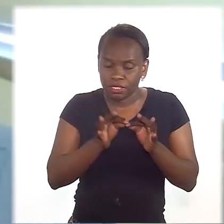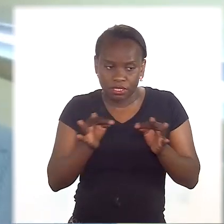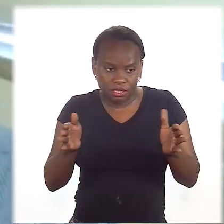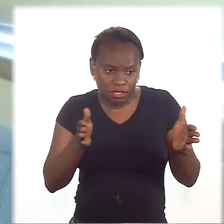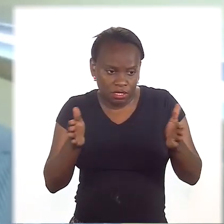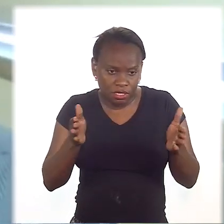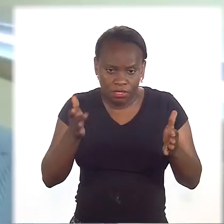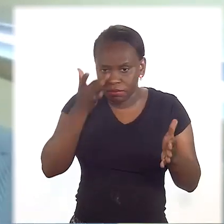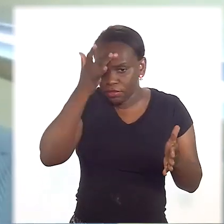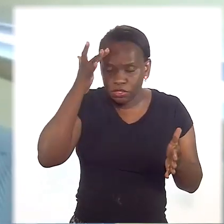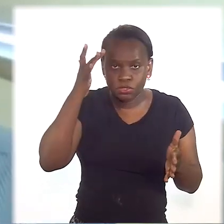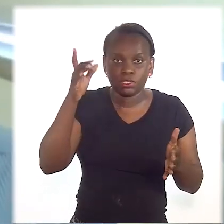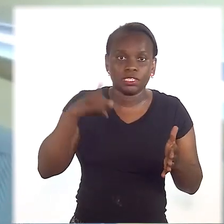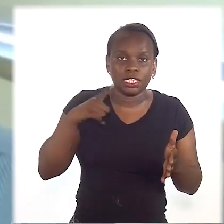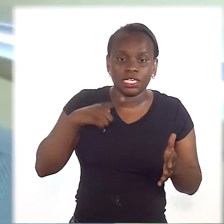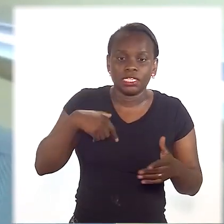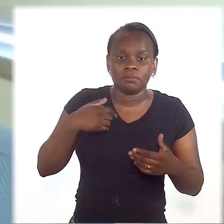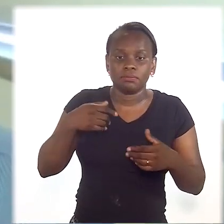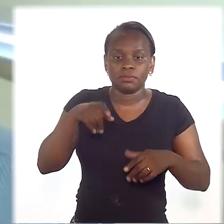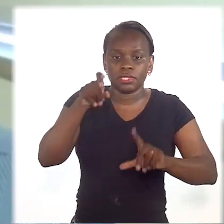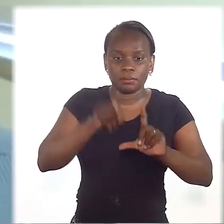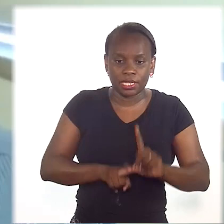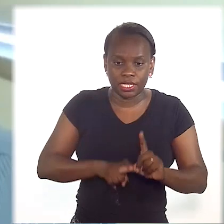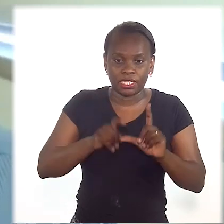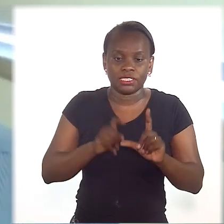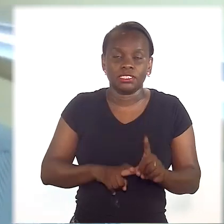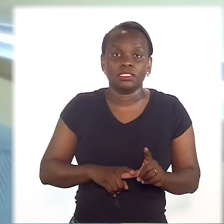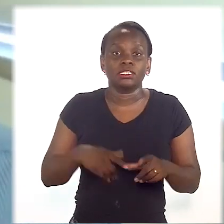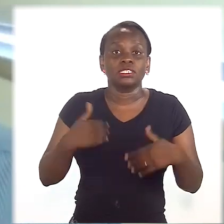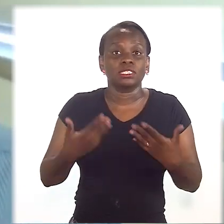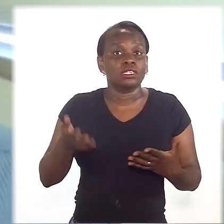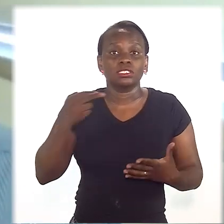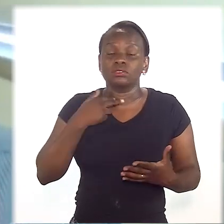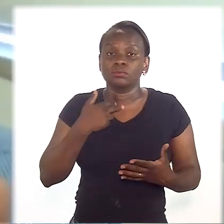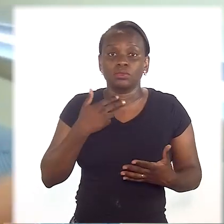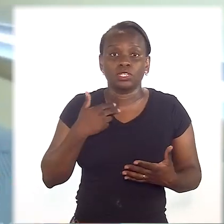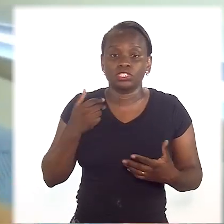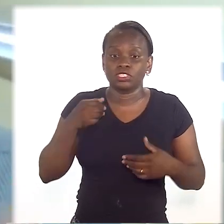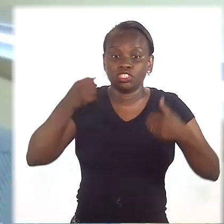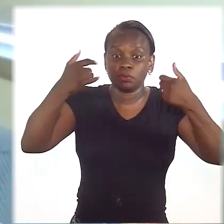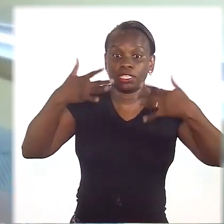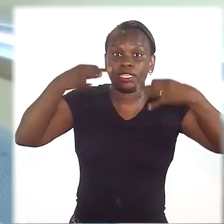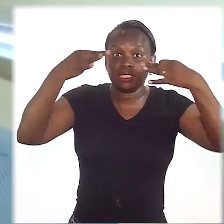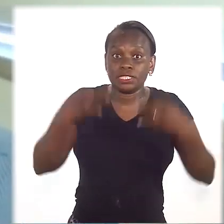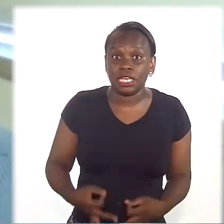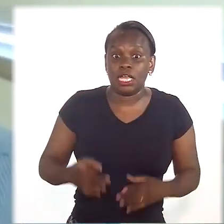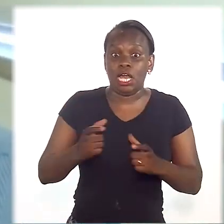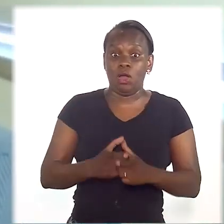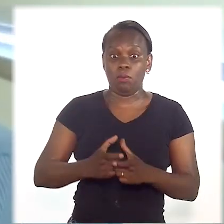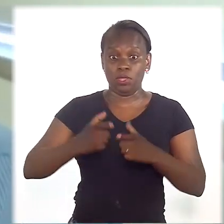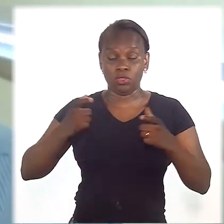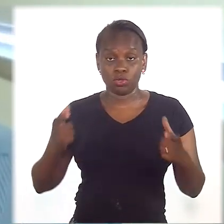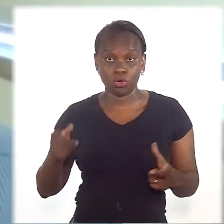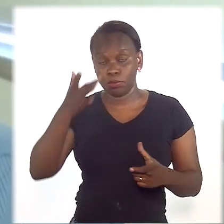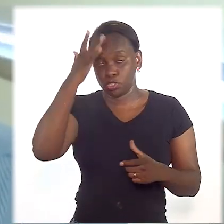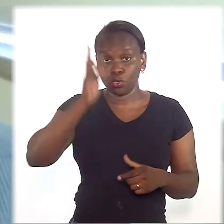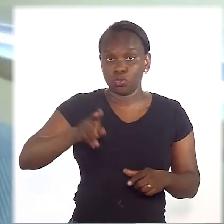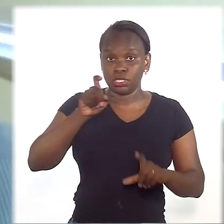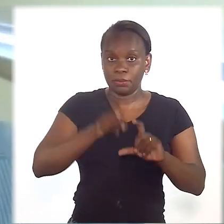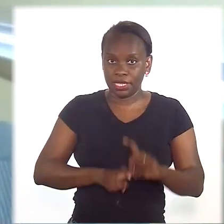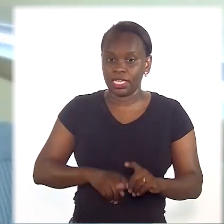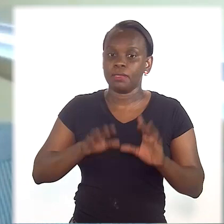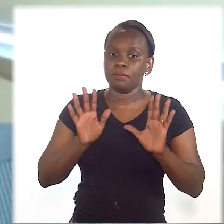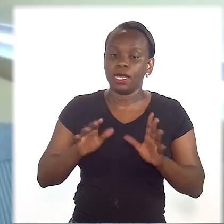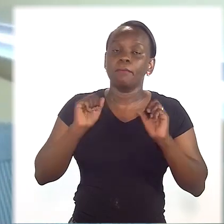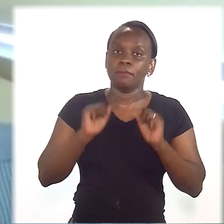de quadros de instalação de dependência. Então, nós não poderíamos nem afirmar que houve um aumento no número de